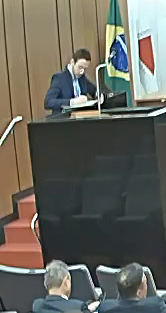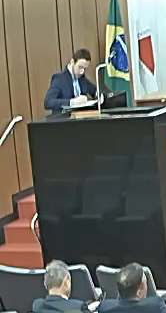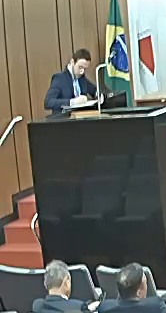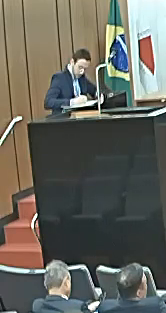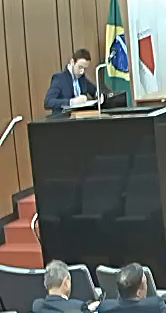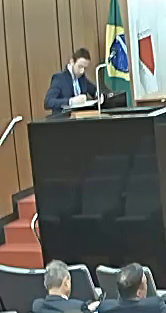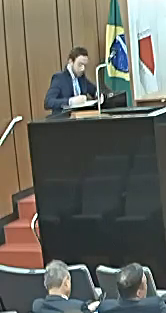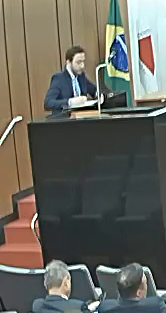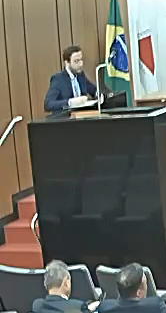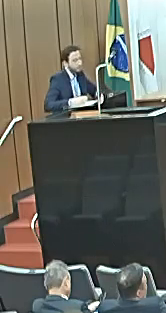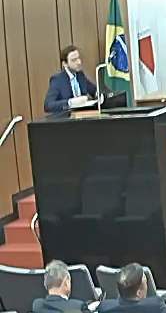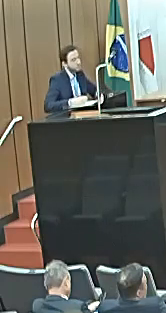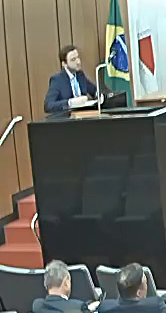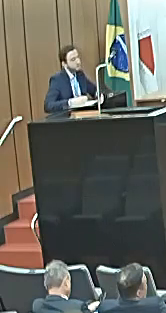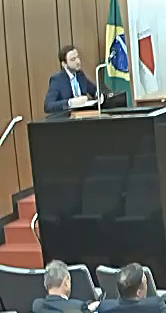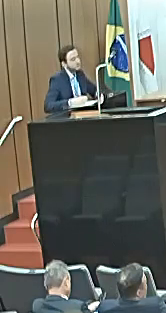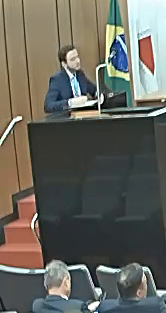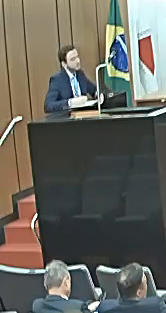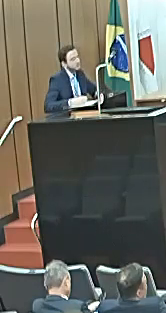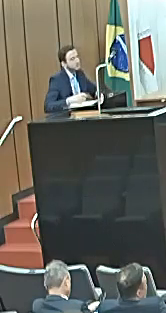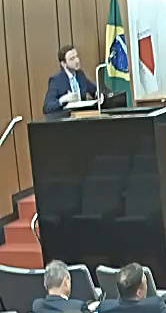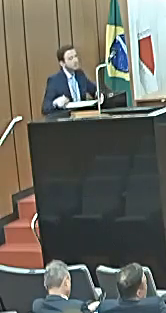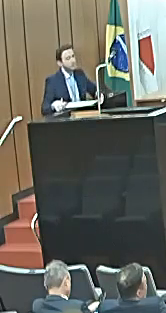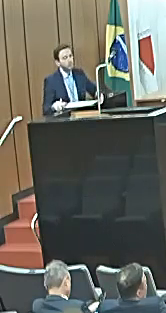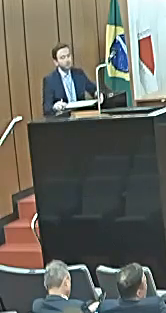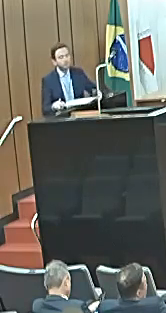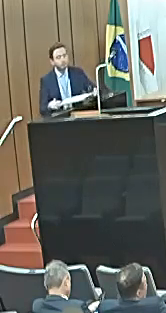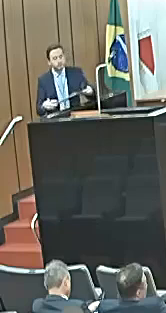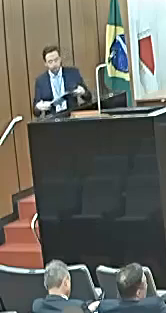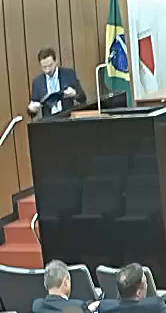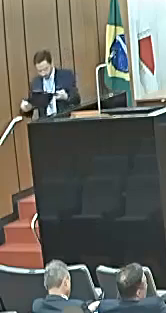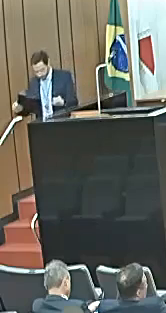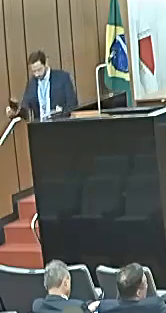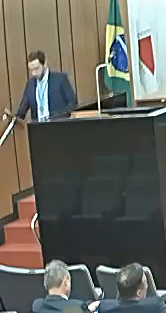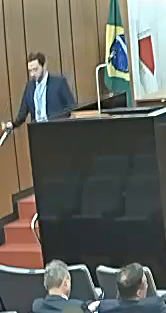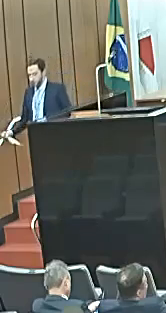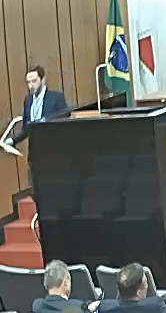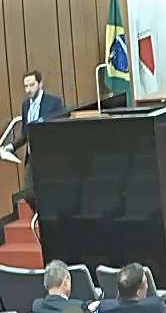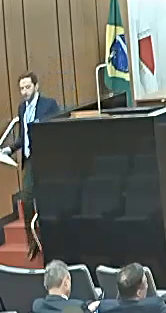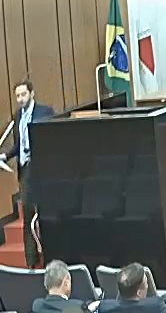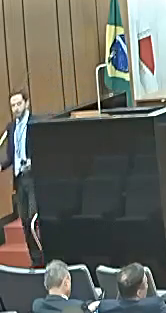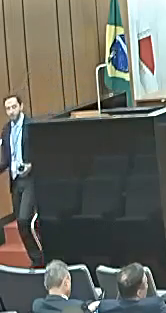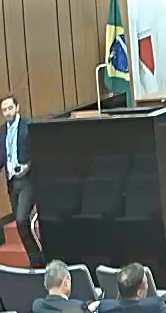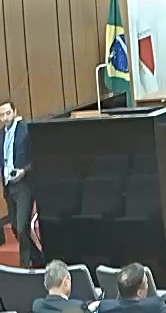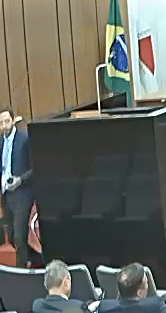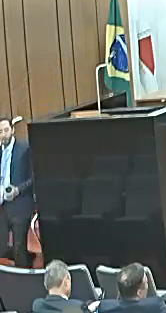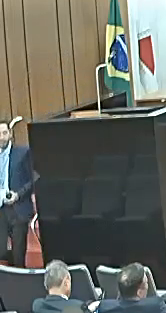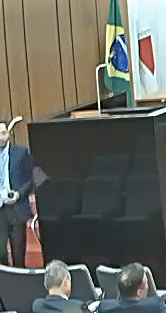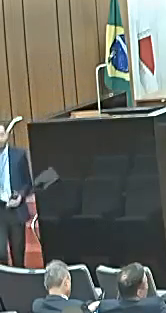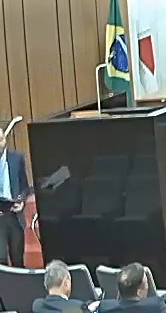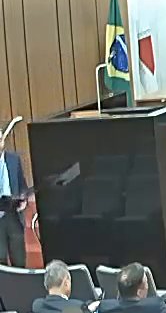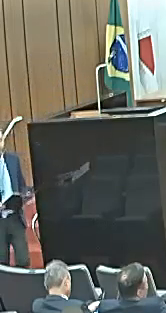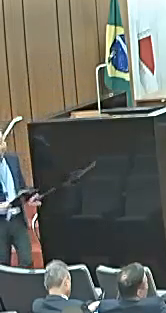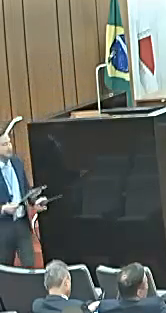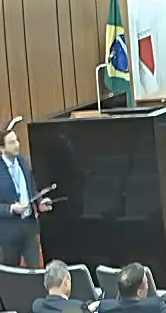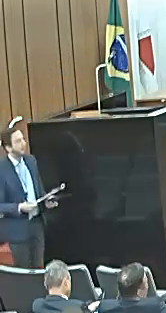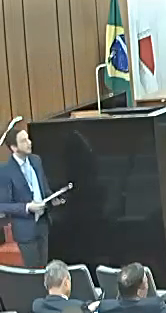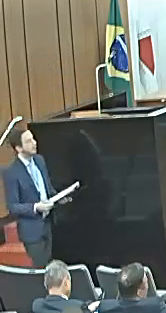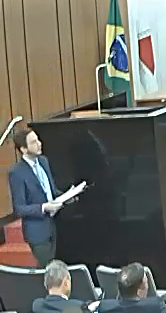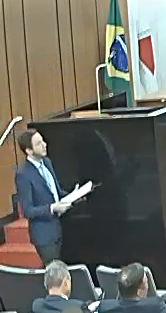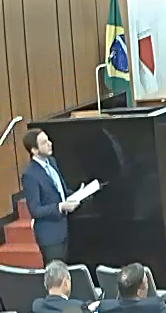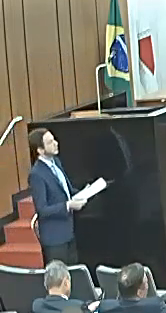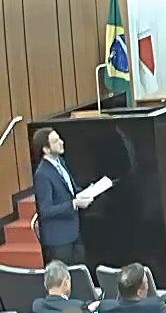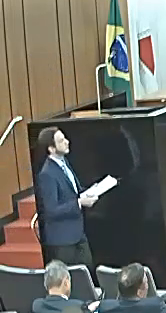lembro meu tempo futebol treino é treino jogo é jogo treino é o acadêmico agora jogo é tá lá